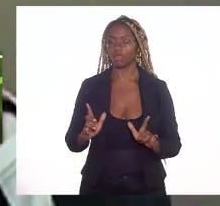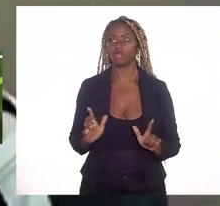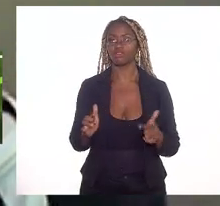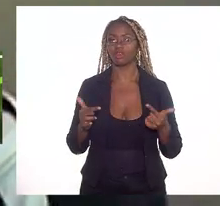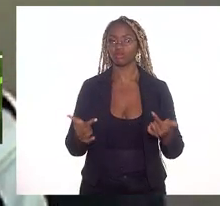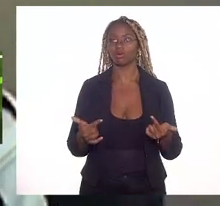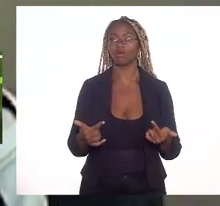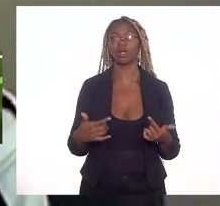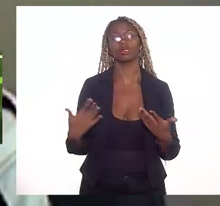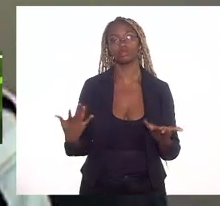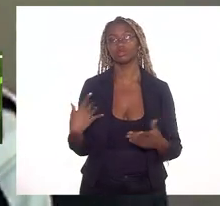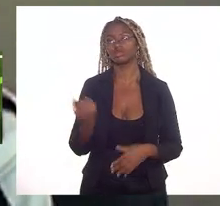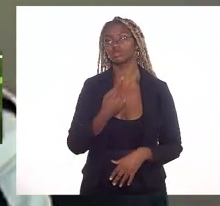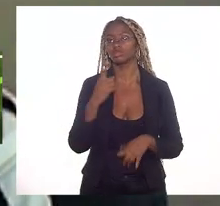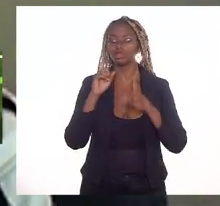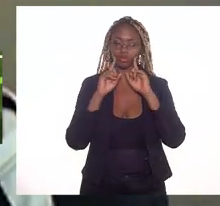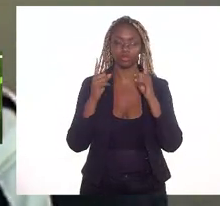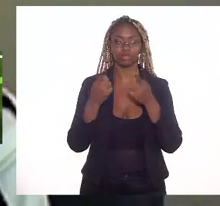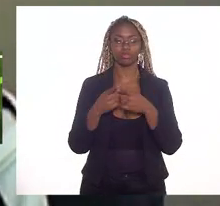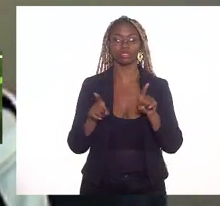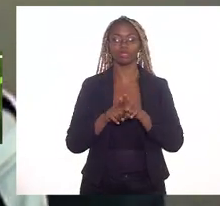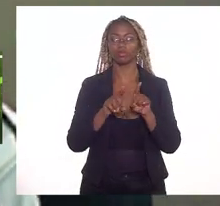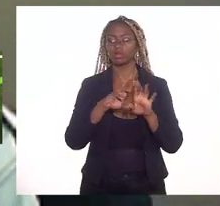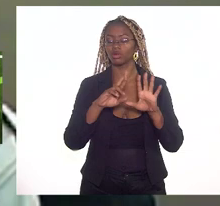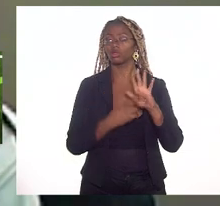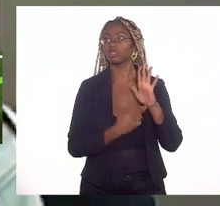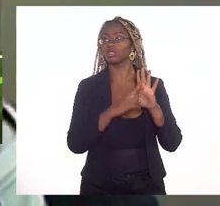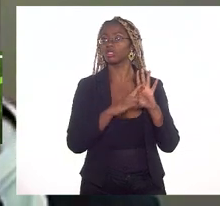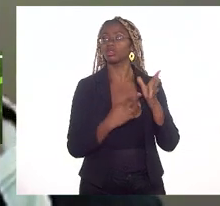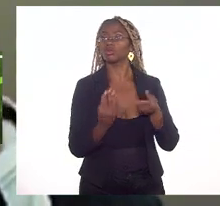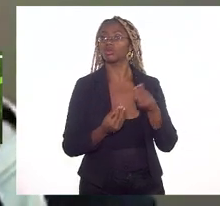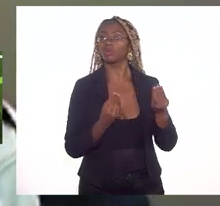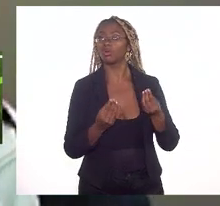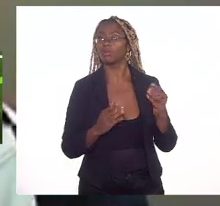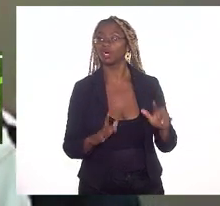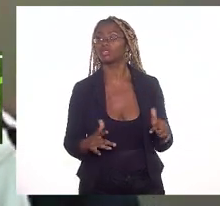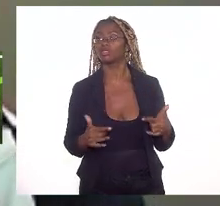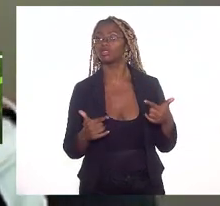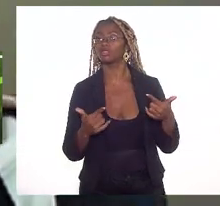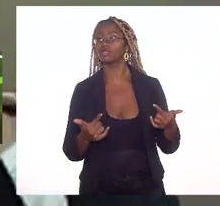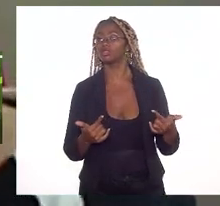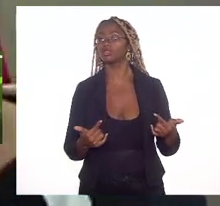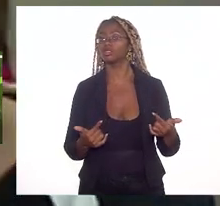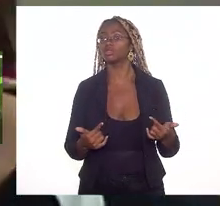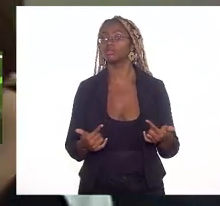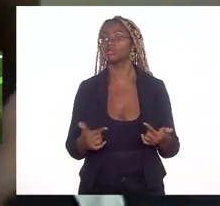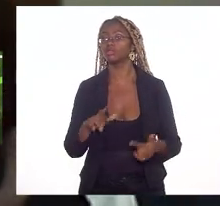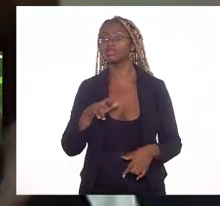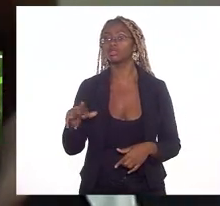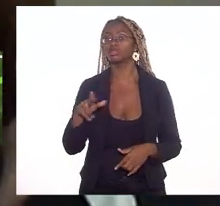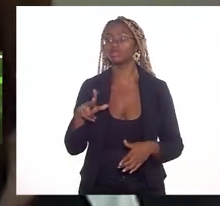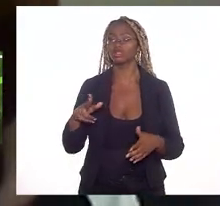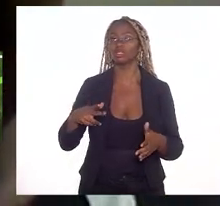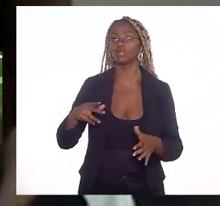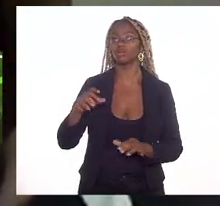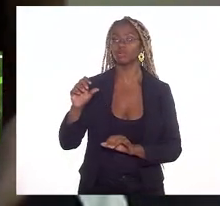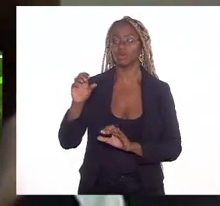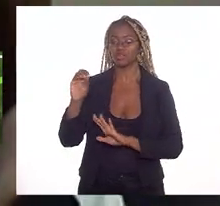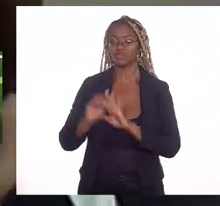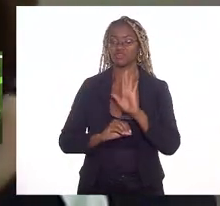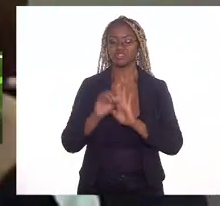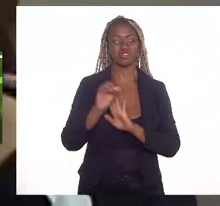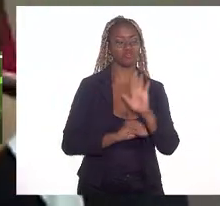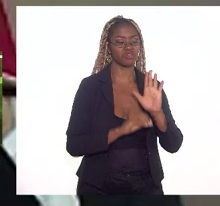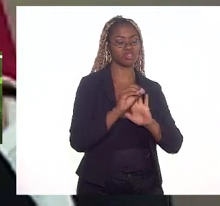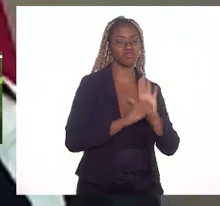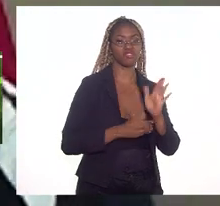uma reunião até para estabelecer uma diretriz de procedimento, né, para não ser uma troca de ofício para lá, uma troca